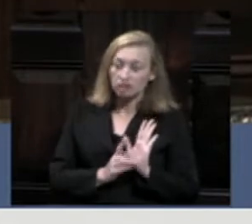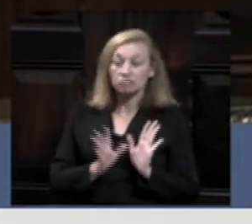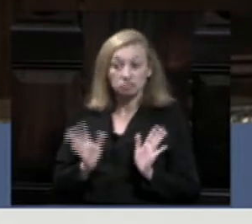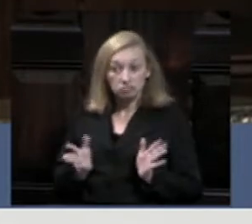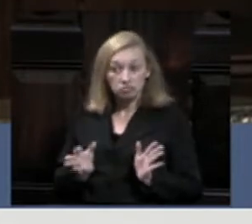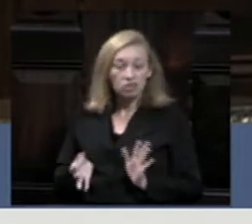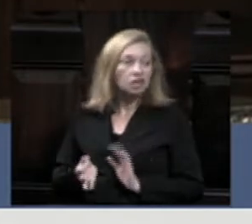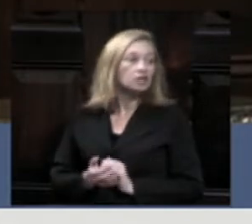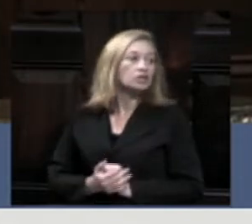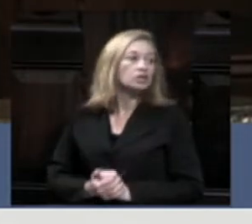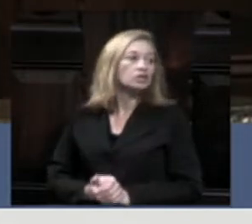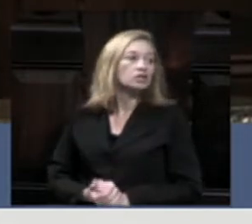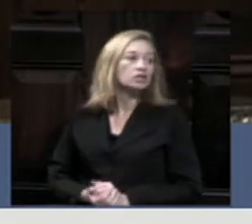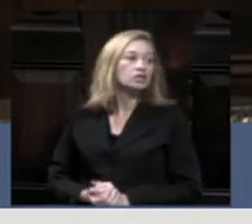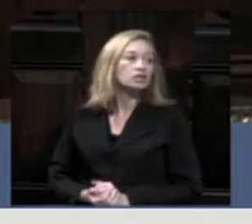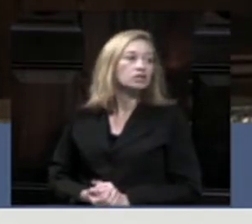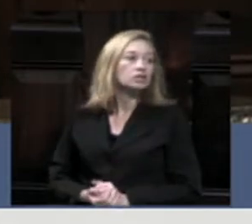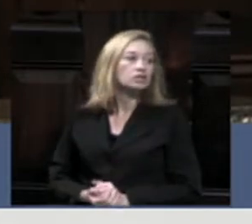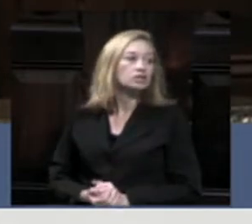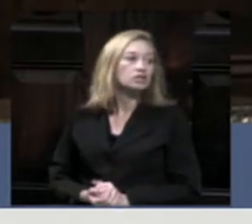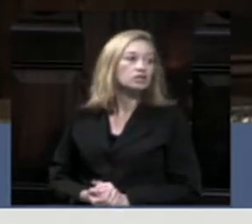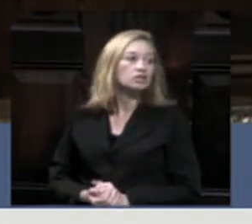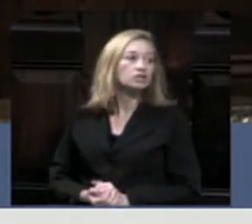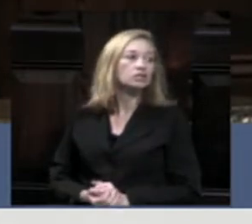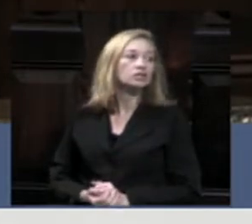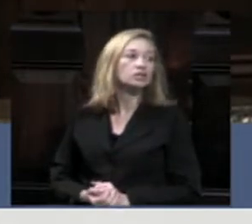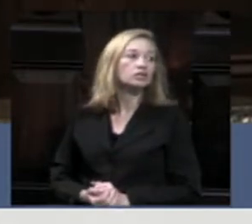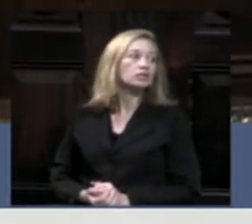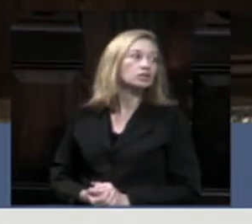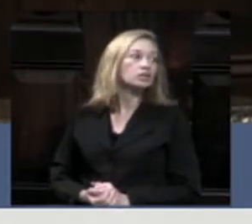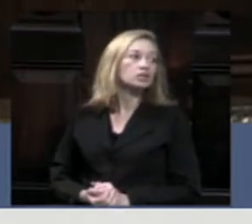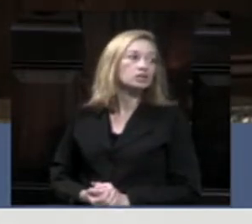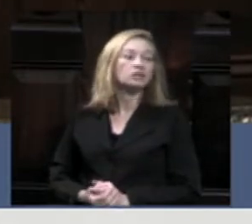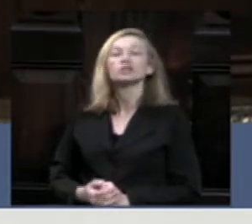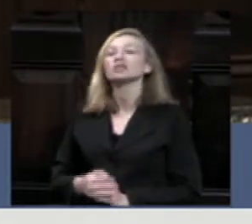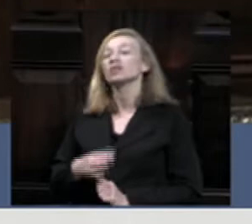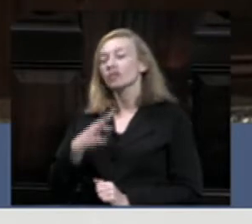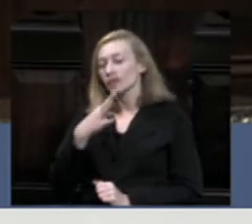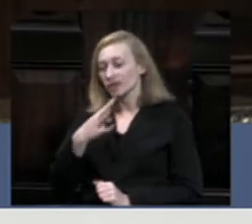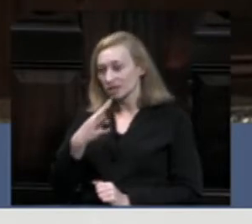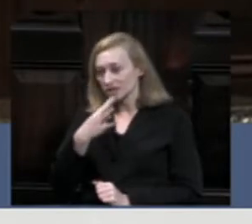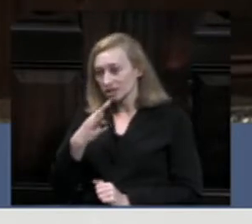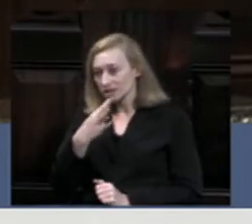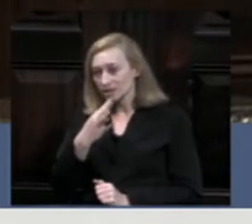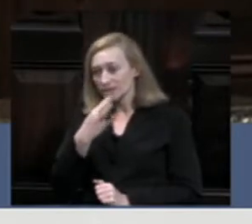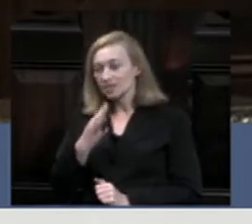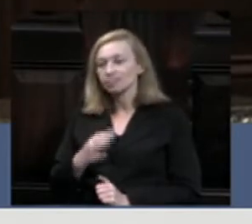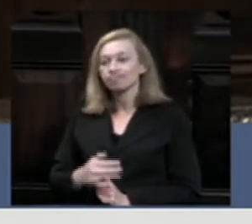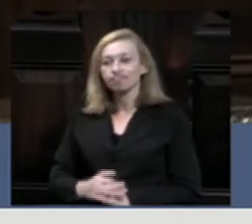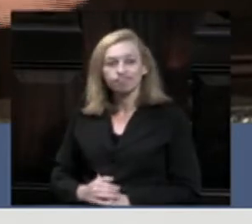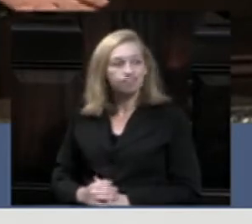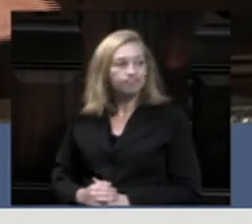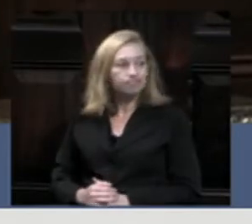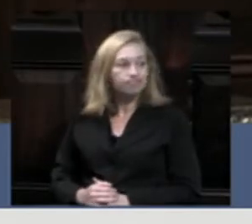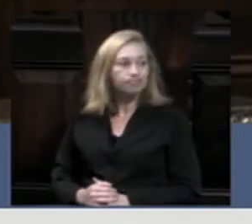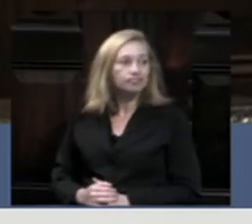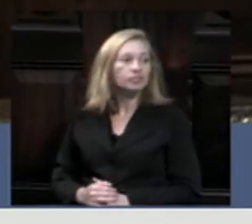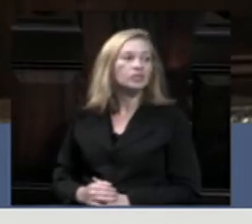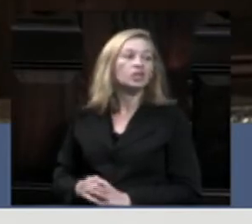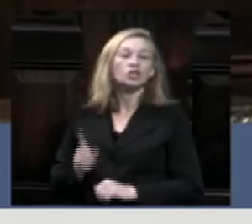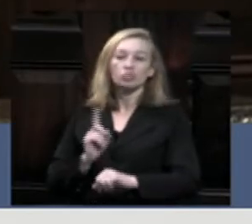obviamente, assessorados que sempre foram, tinham ciência que a